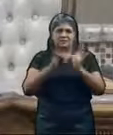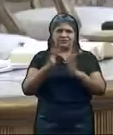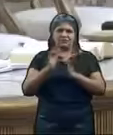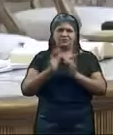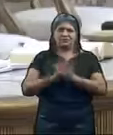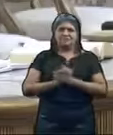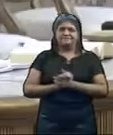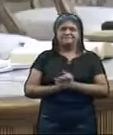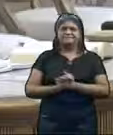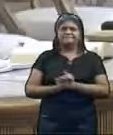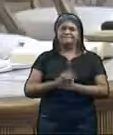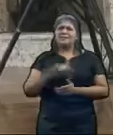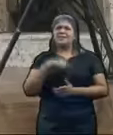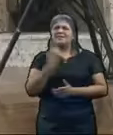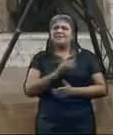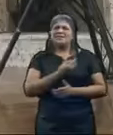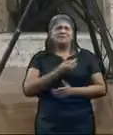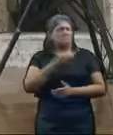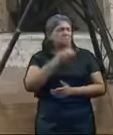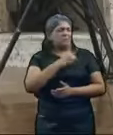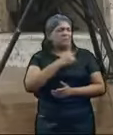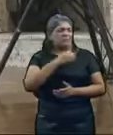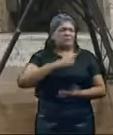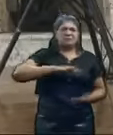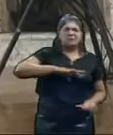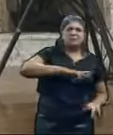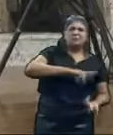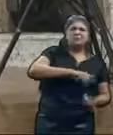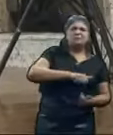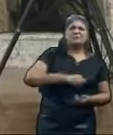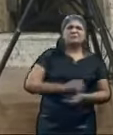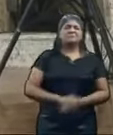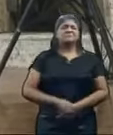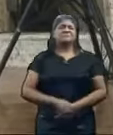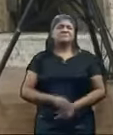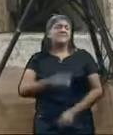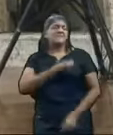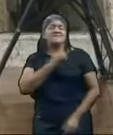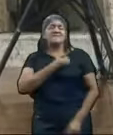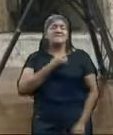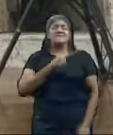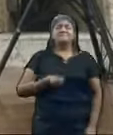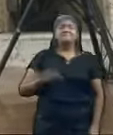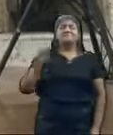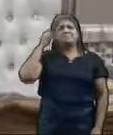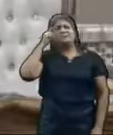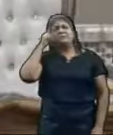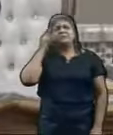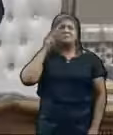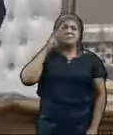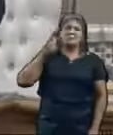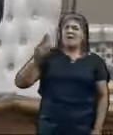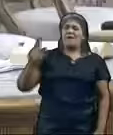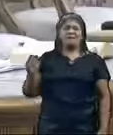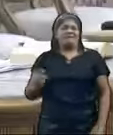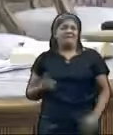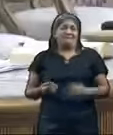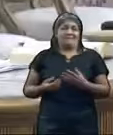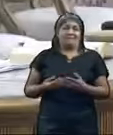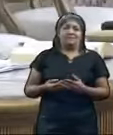matar um bispo e prender o outro arrebentar tá fazendo um tempo mais moderno de democracia